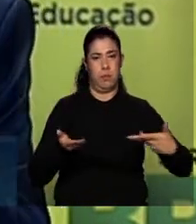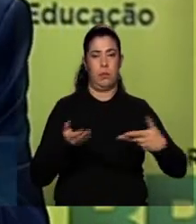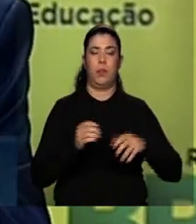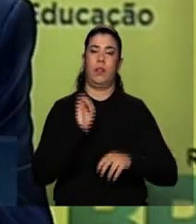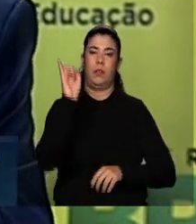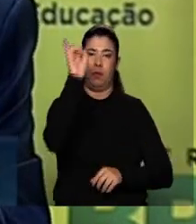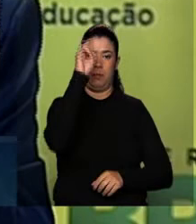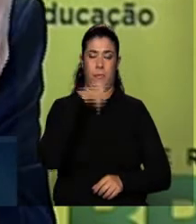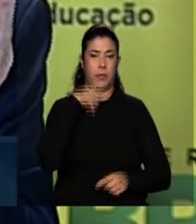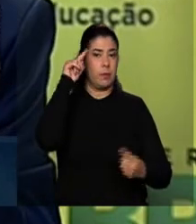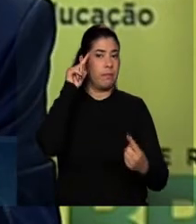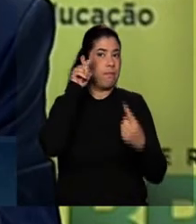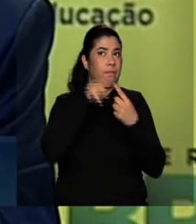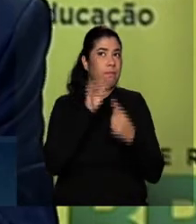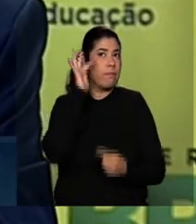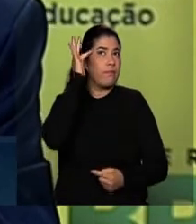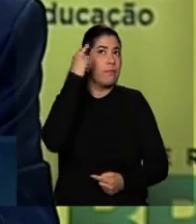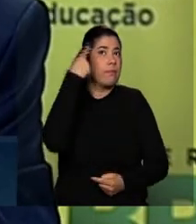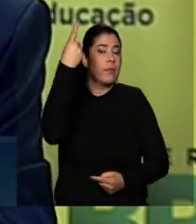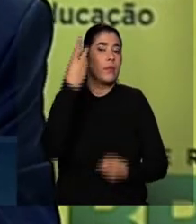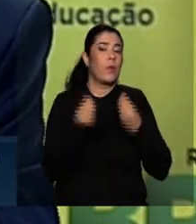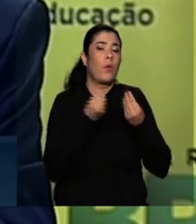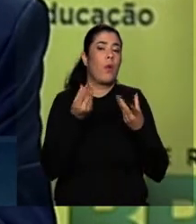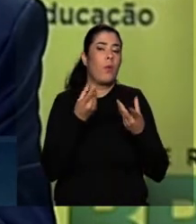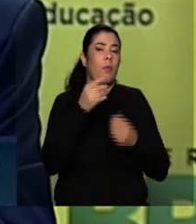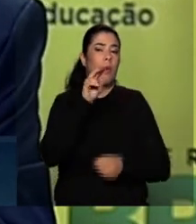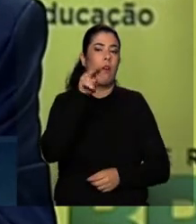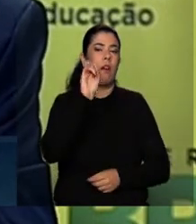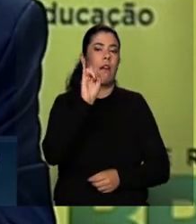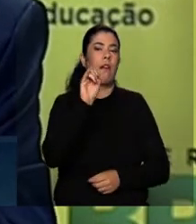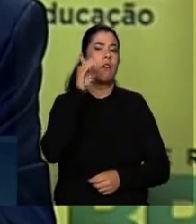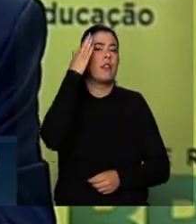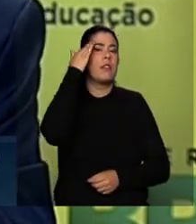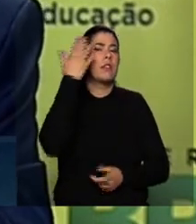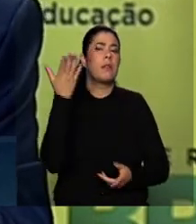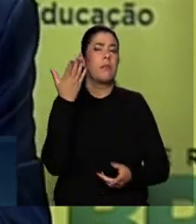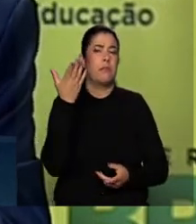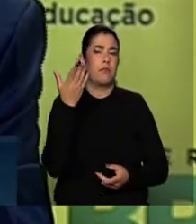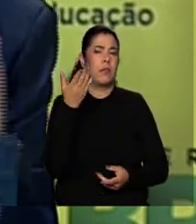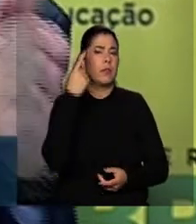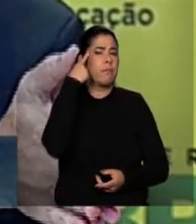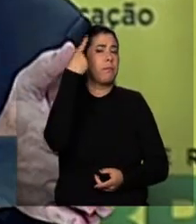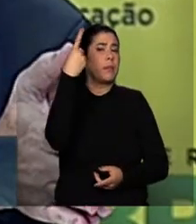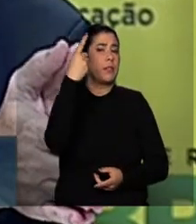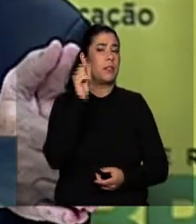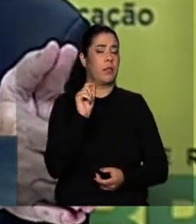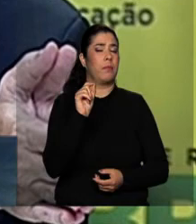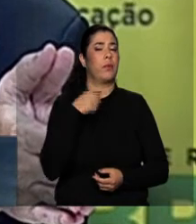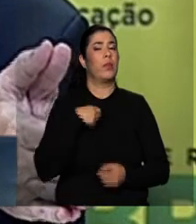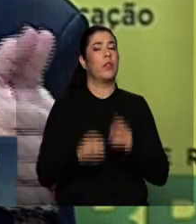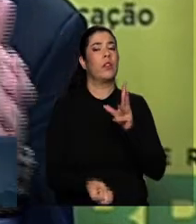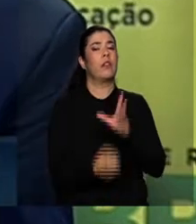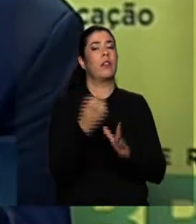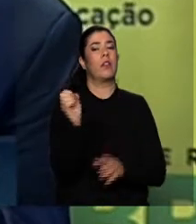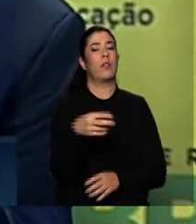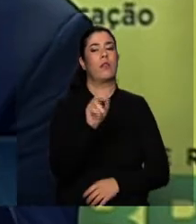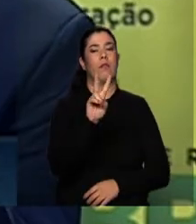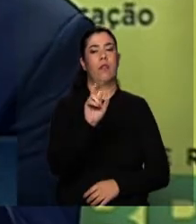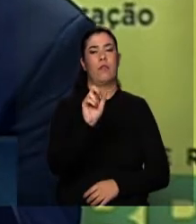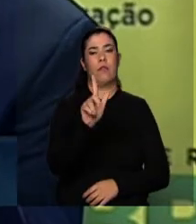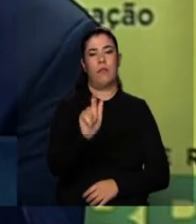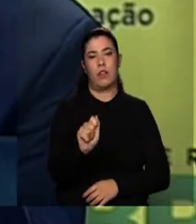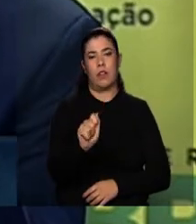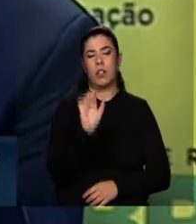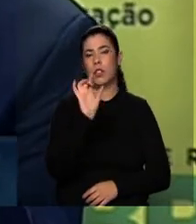Então, é uma indução, como eu disse ao colega, indução forte que se faz para que essa abertura de novas vagas não responda